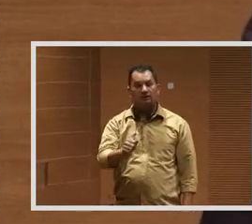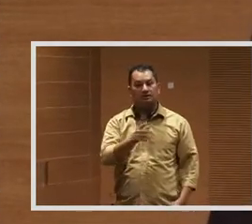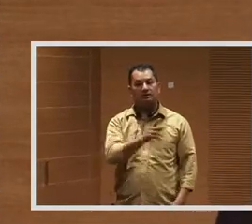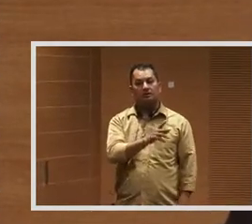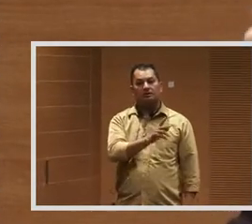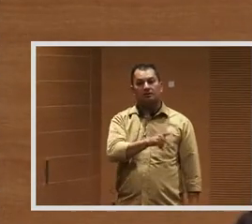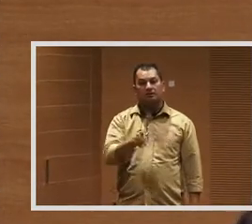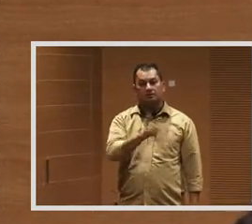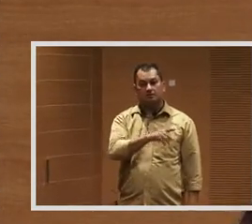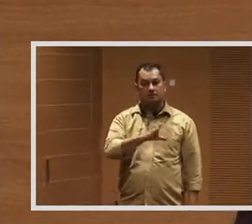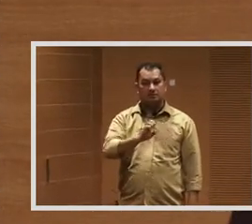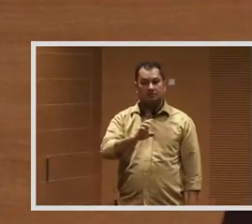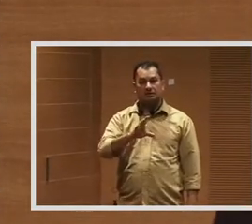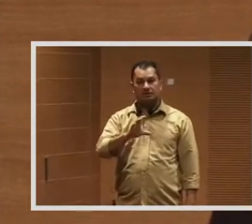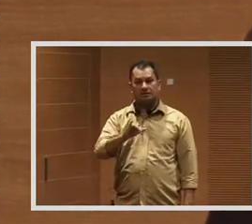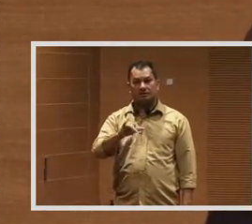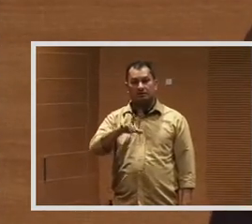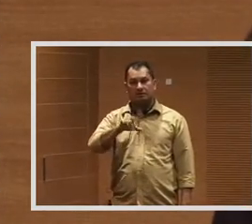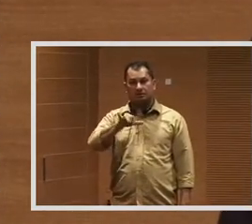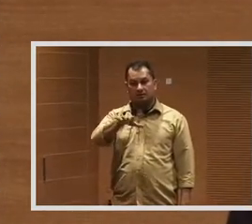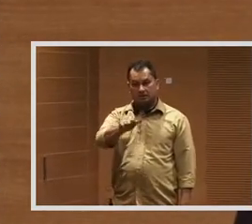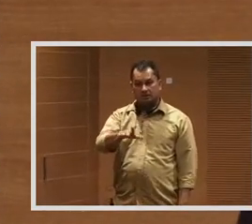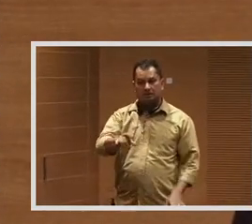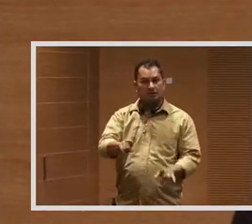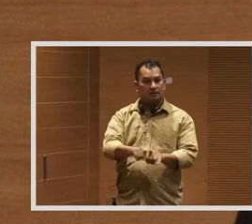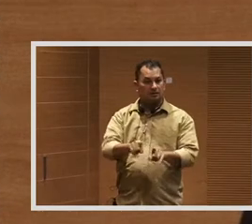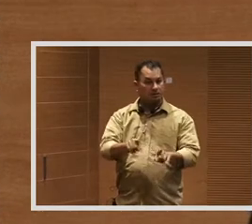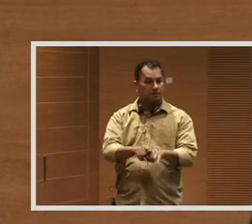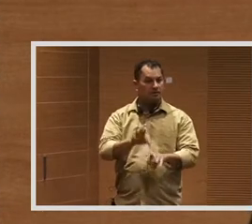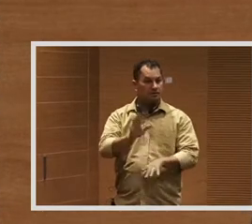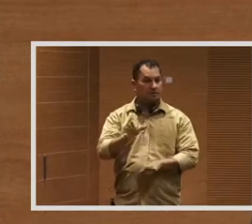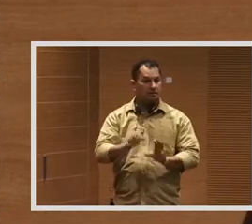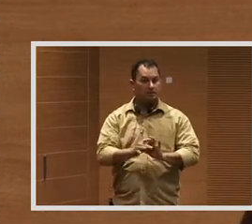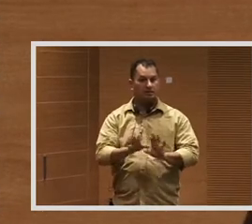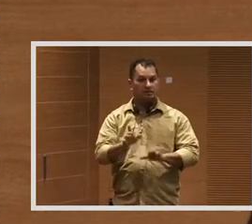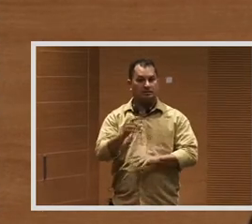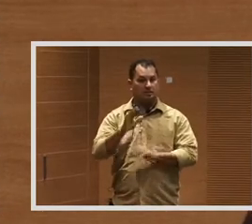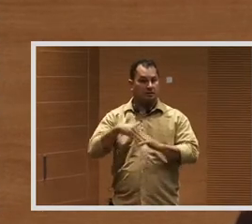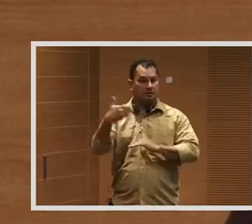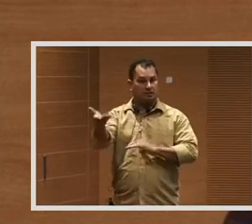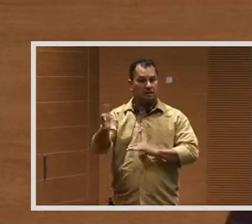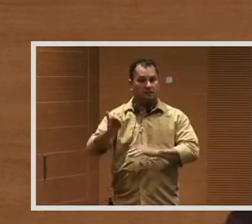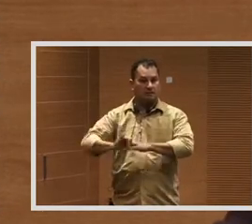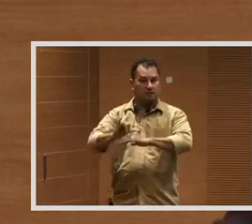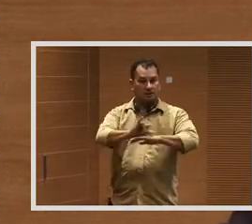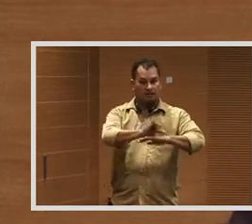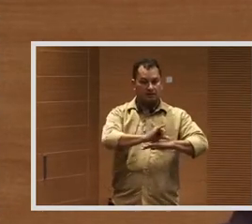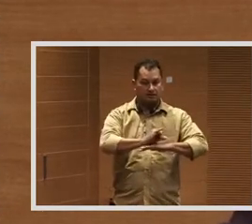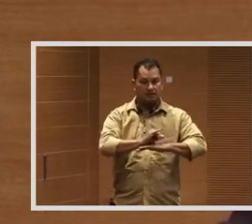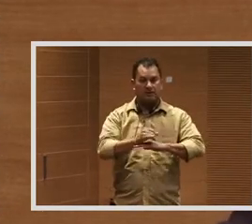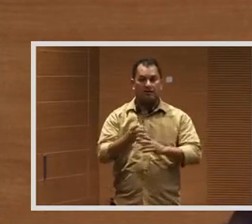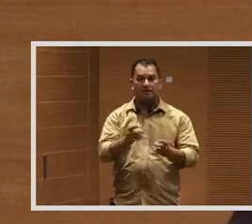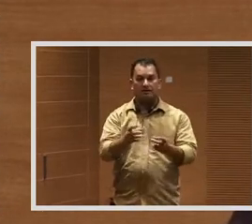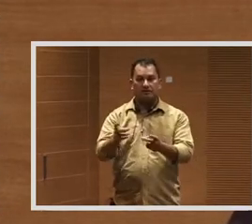Colares, que também vão falar agora aqui, também estão aí à venda com o pessoal